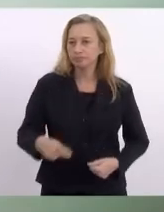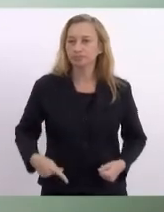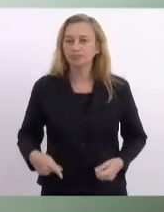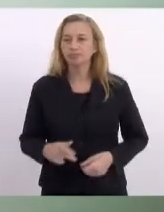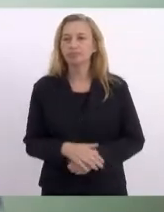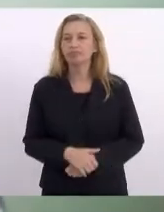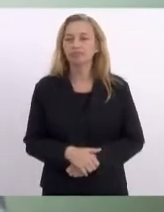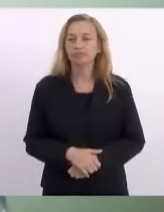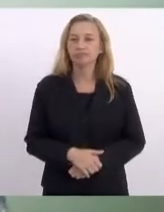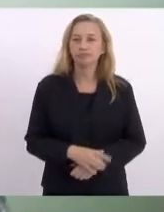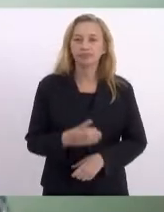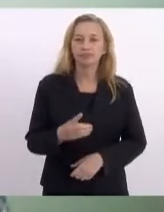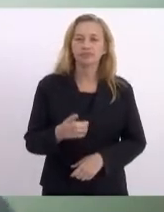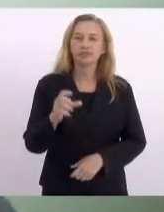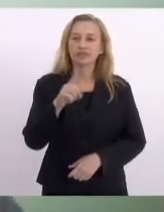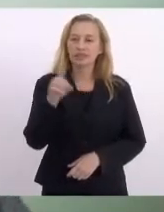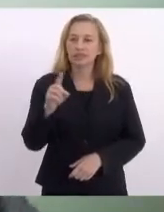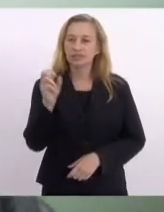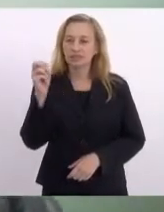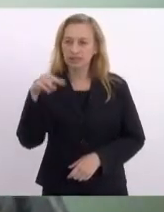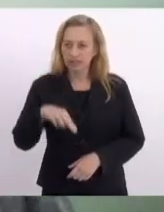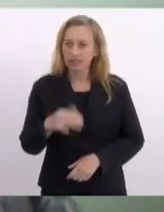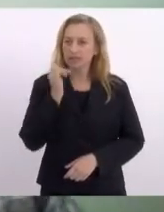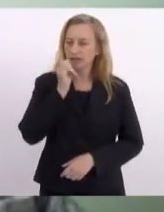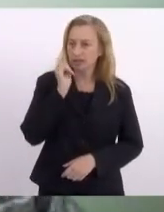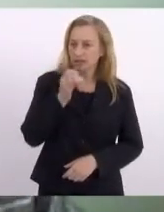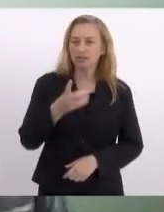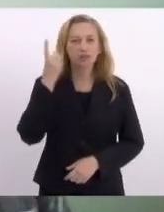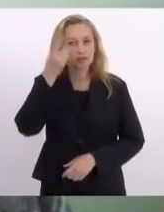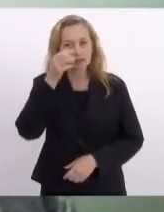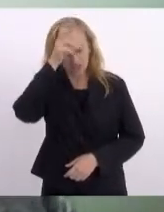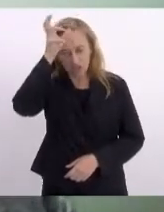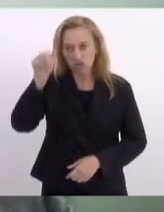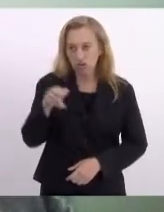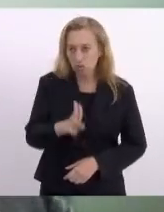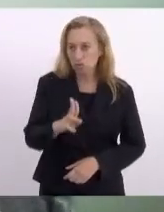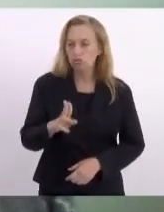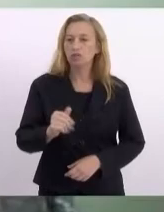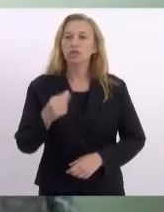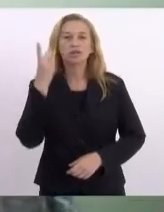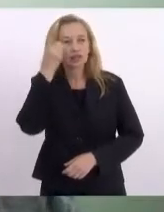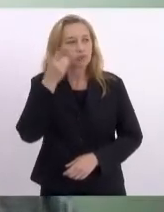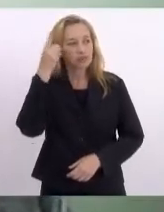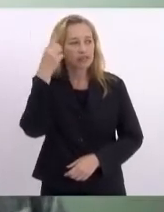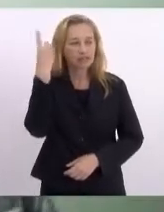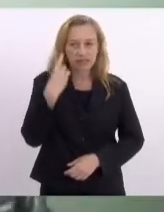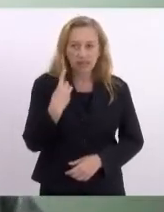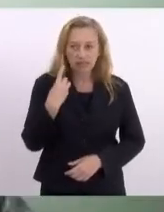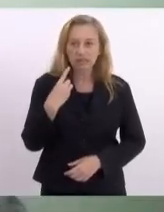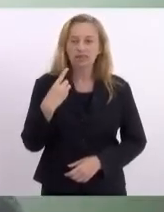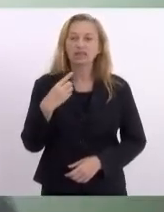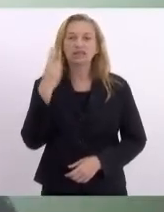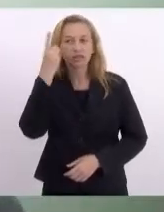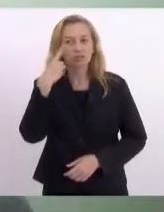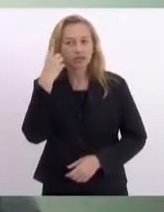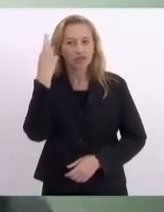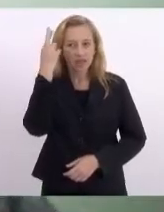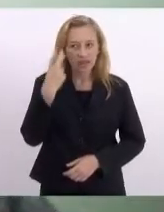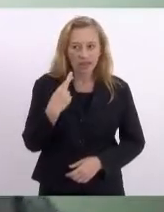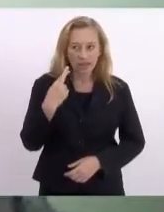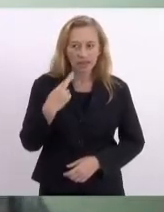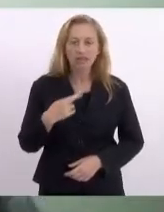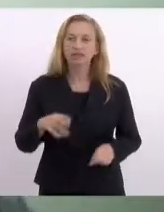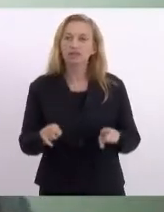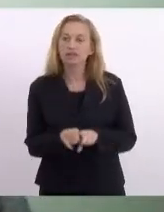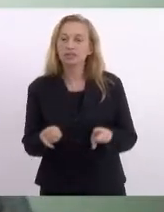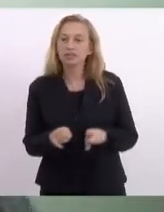da deputada Zeidan como relatora, da deputada Tia Ju, da deputada Dani, da deputada Renata e